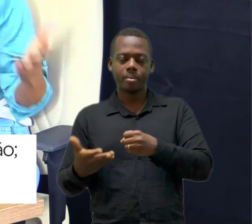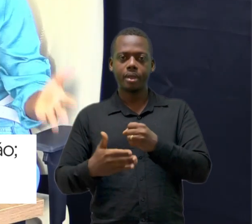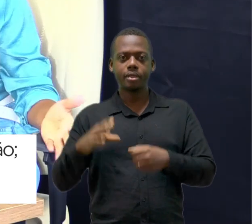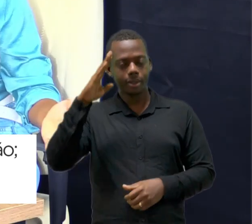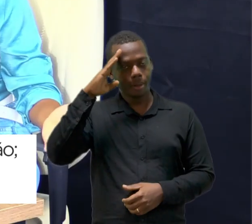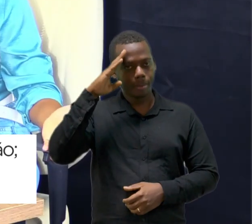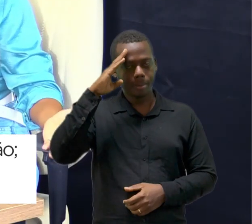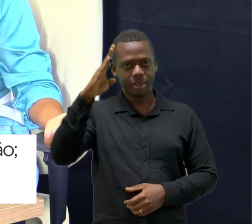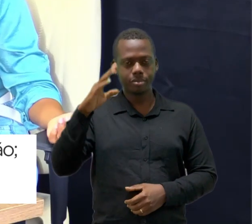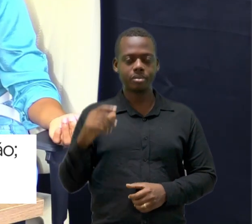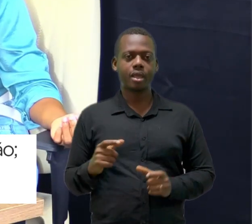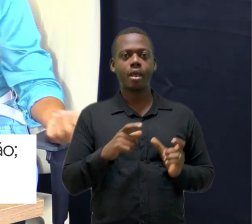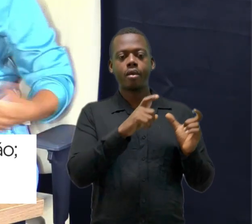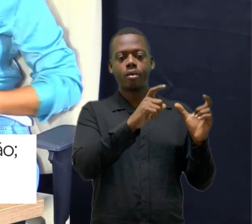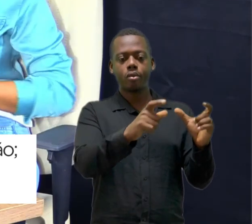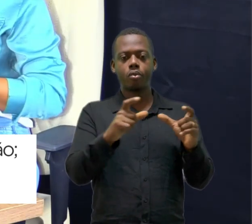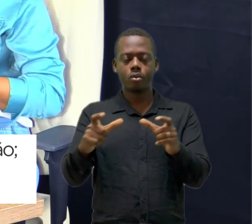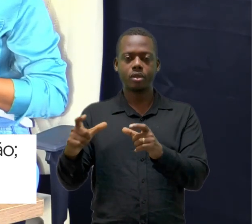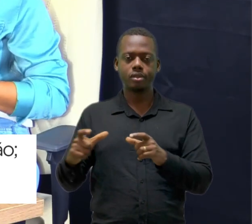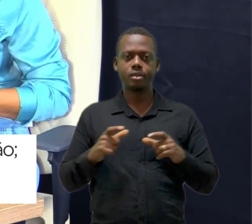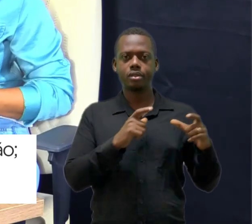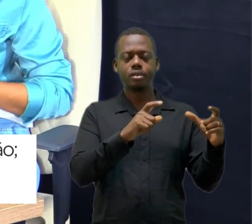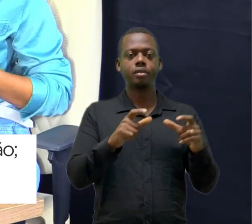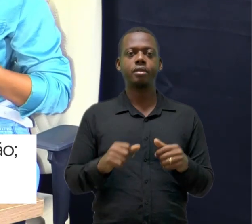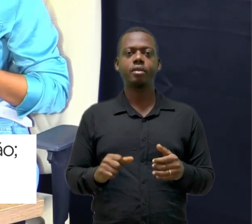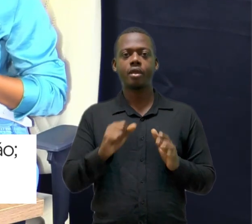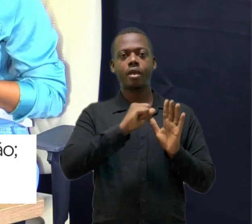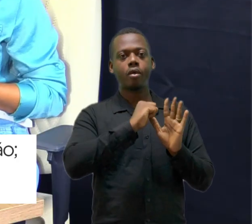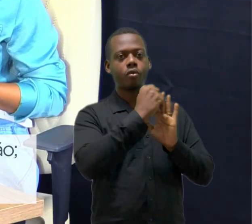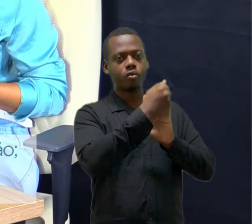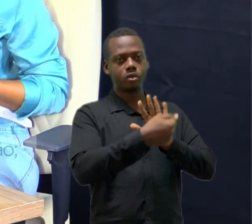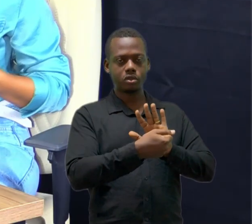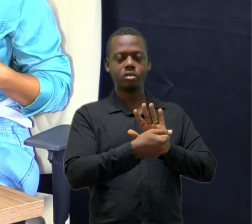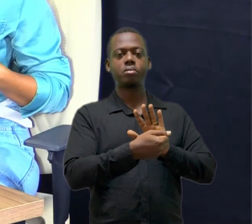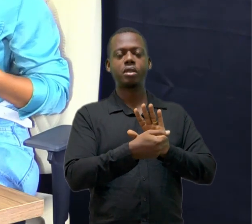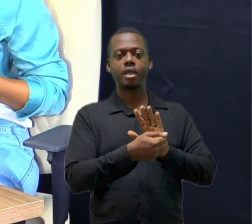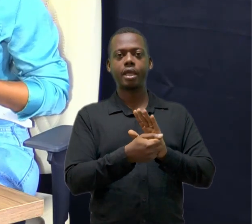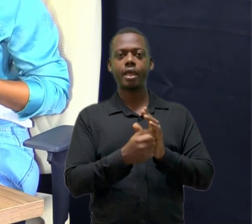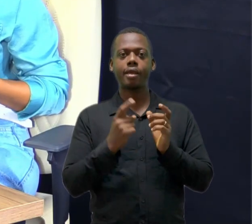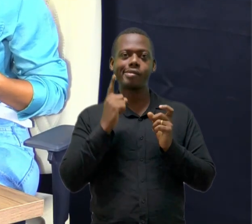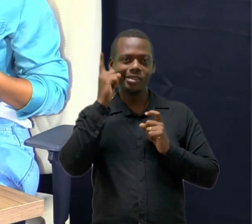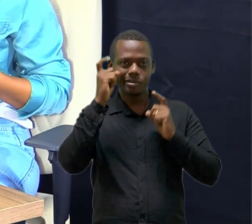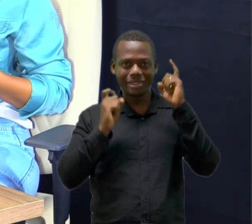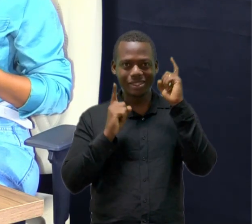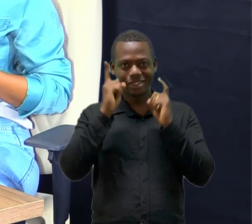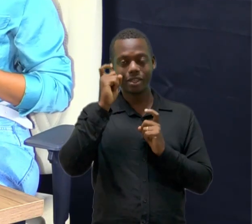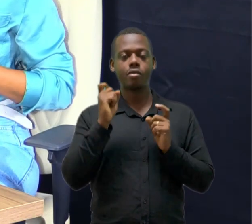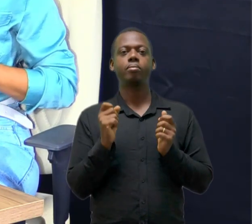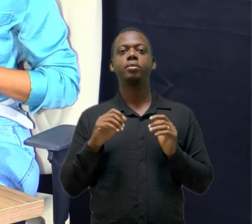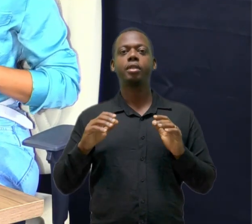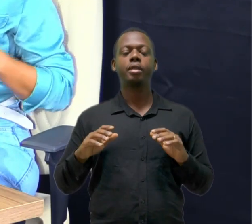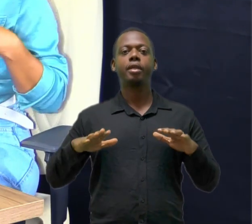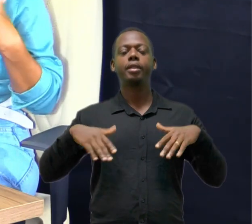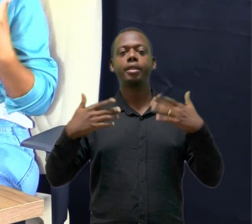principais parâmetros, né? Que é, né, a localização, a configuração de mão, a expressão. Então, assim,